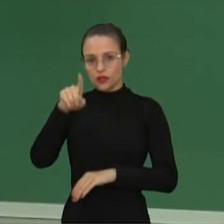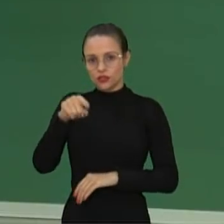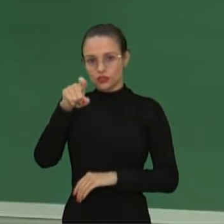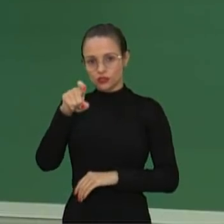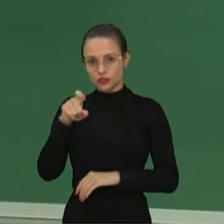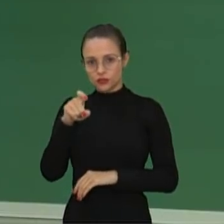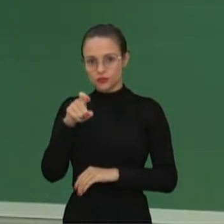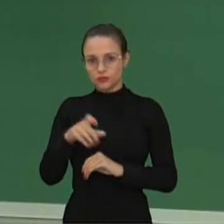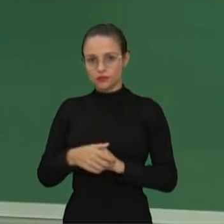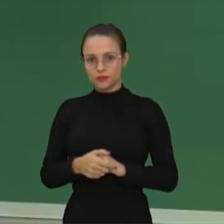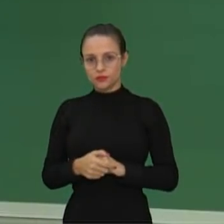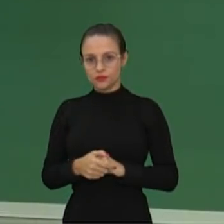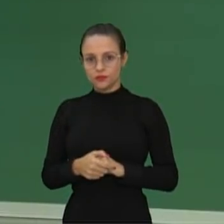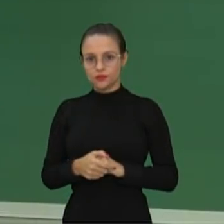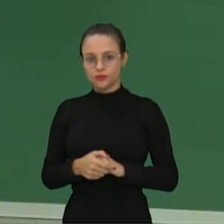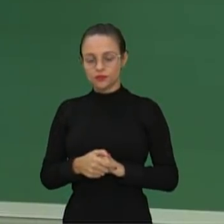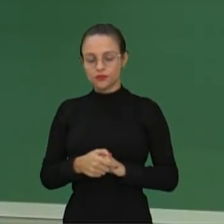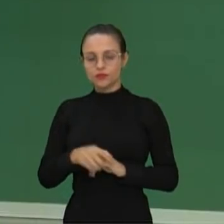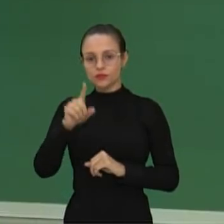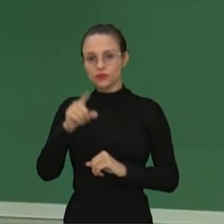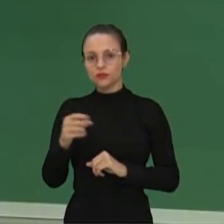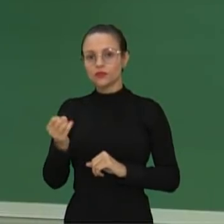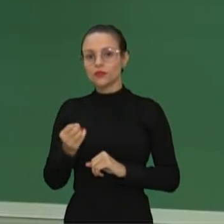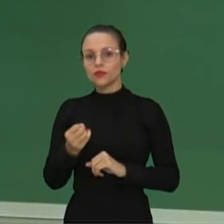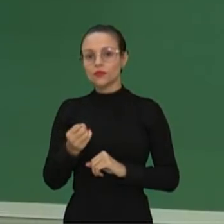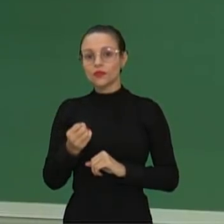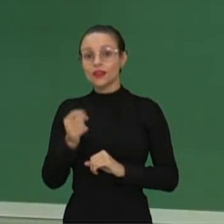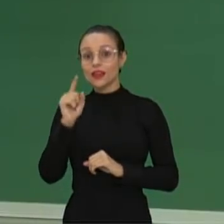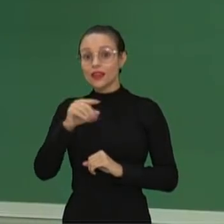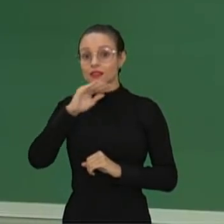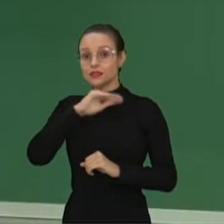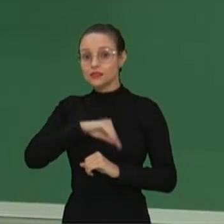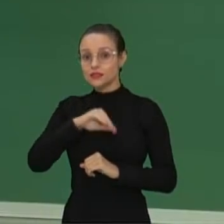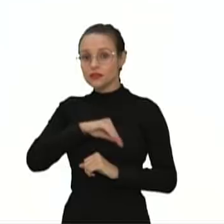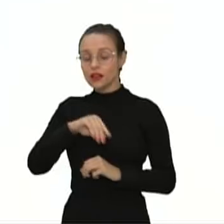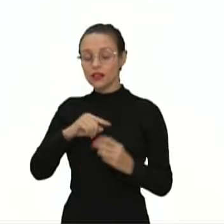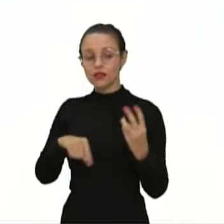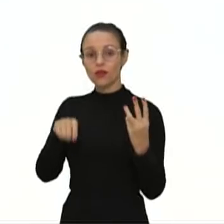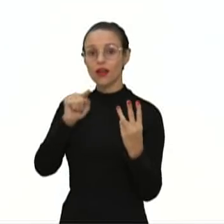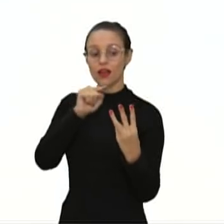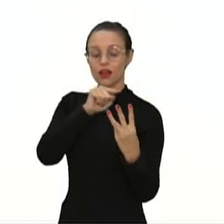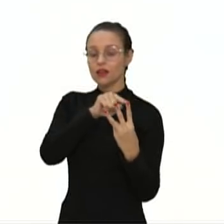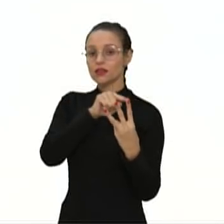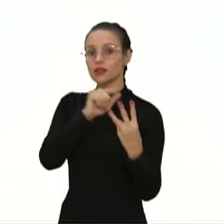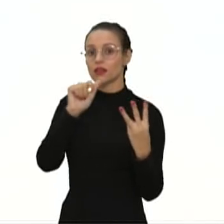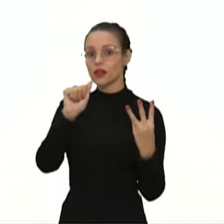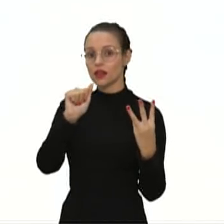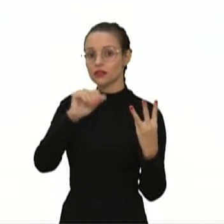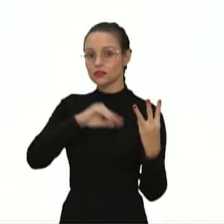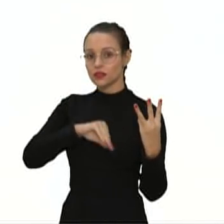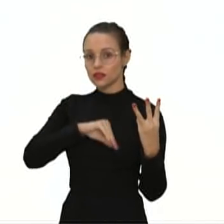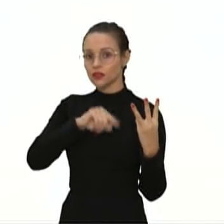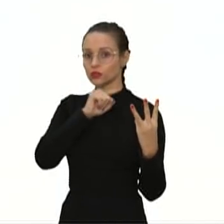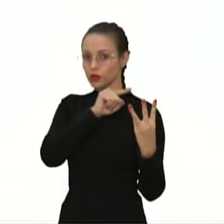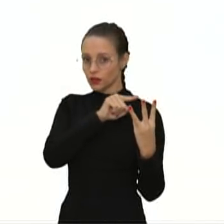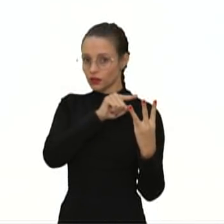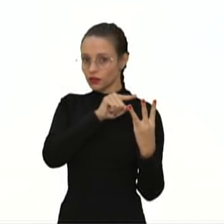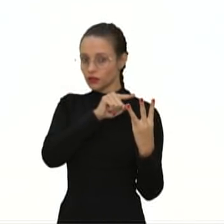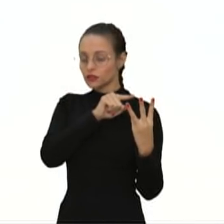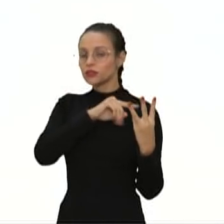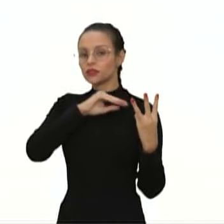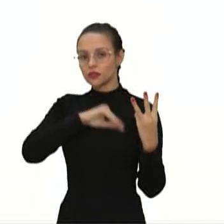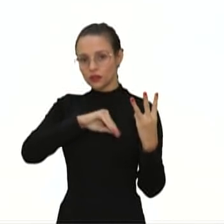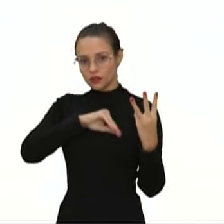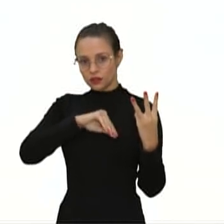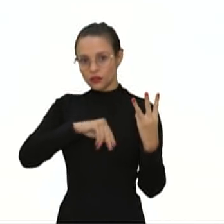x e é a quantidade do funcionário A, né? Que ganha quanto? Então, o funcionário A